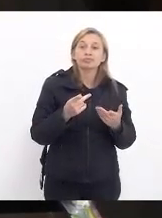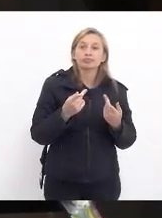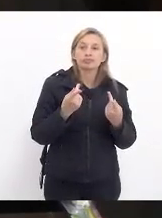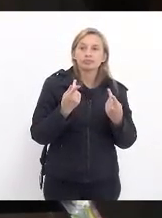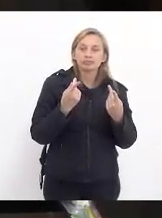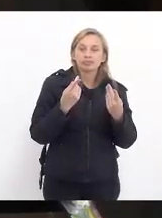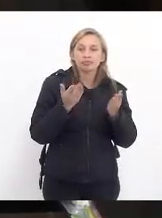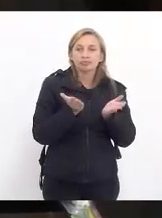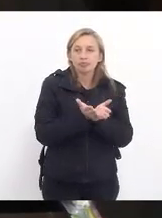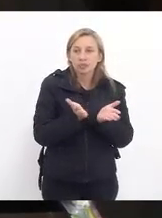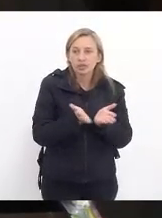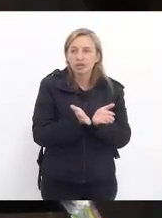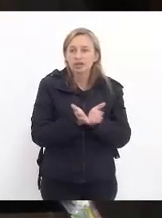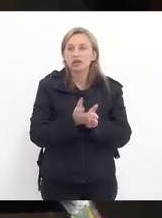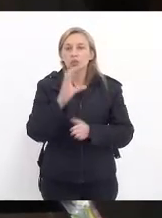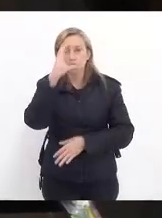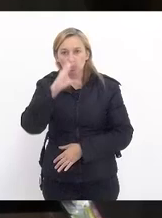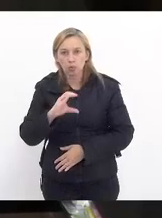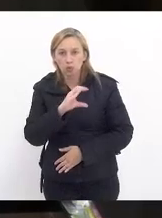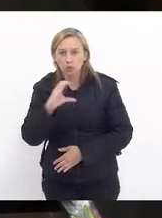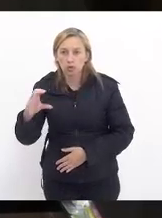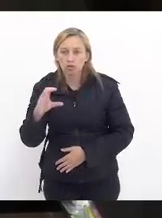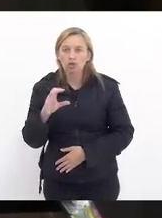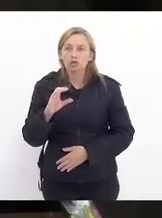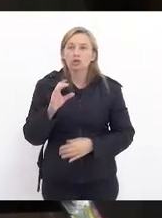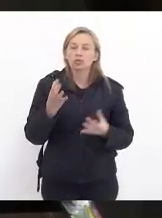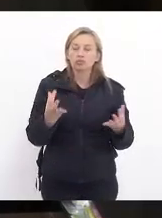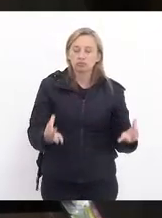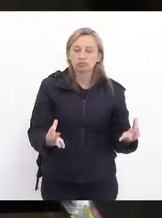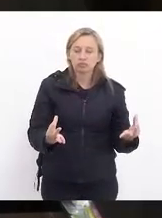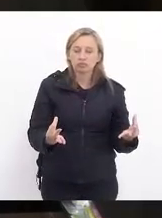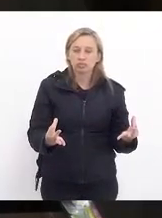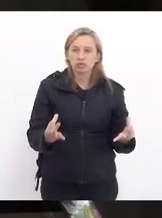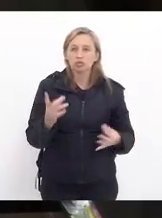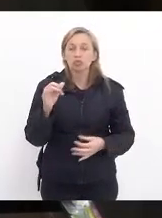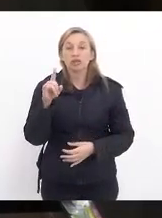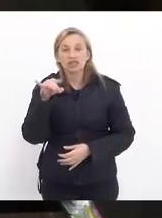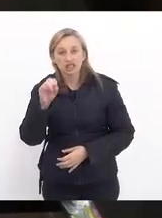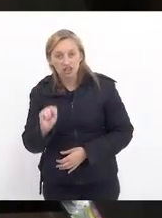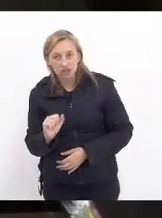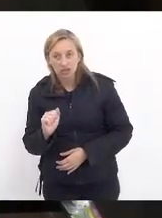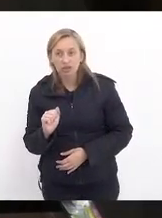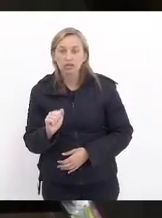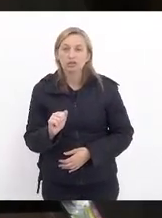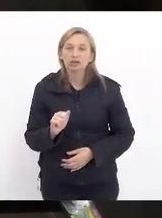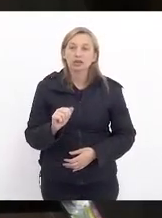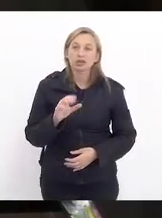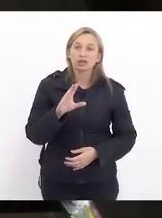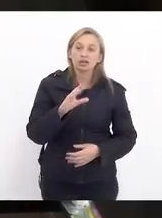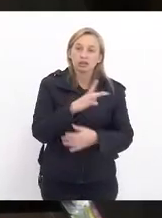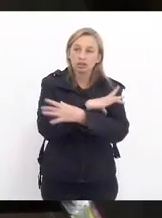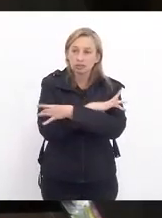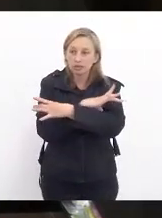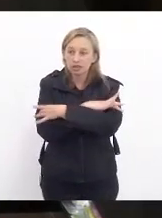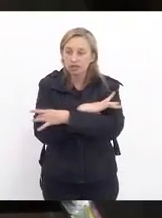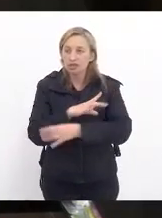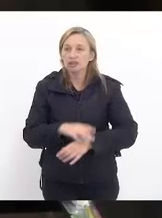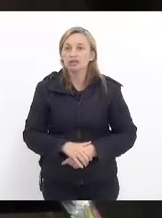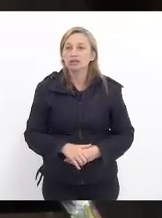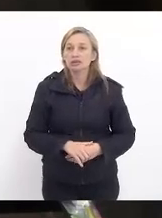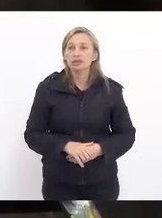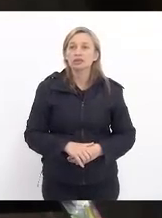e os católicos os budistas os umbandistas os candomblecistas